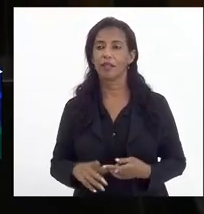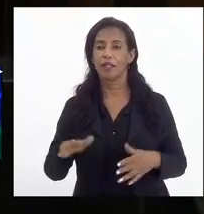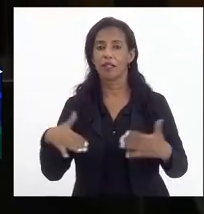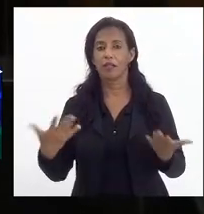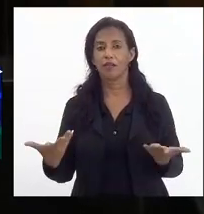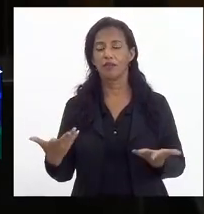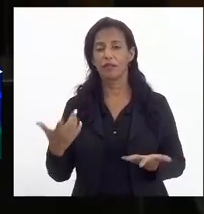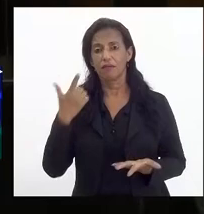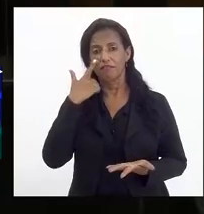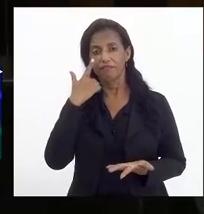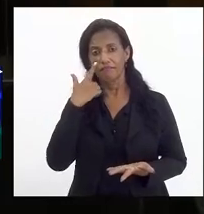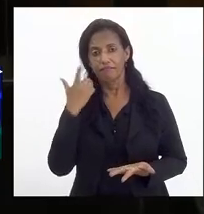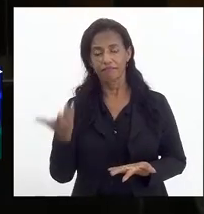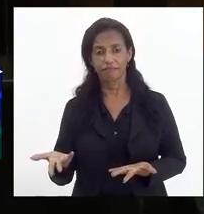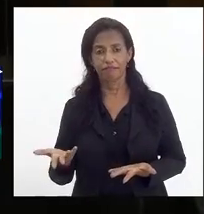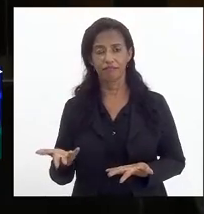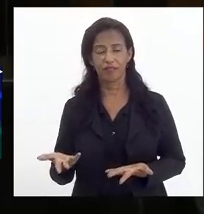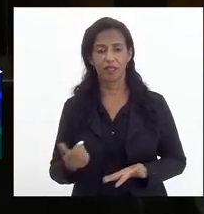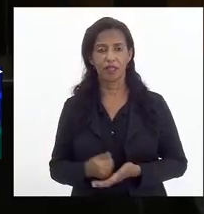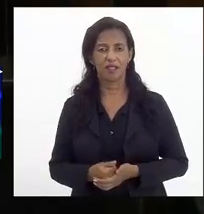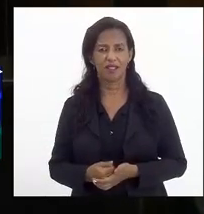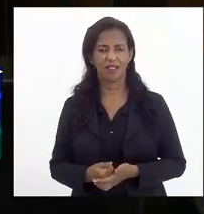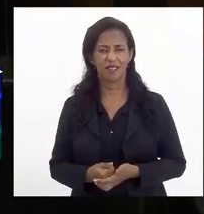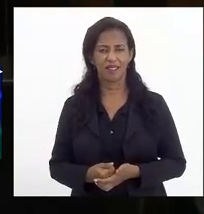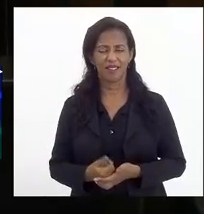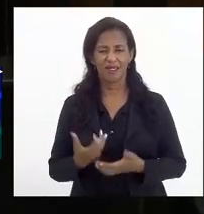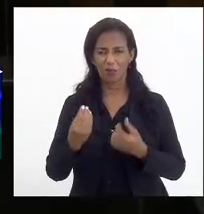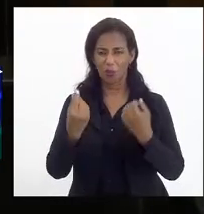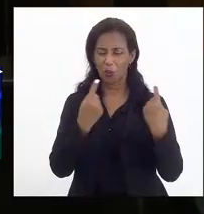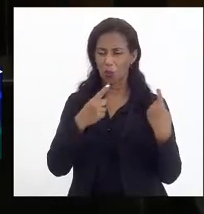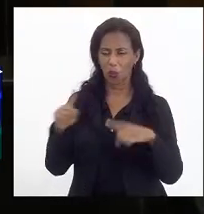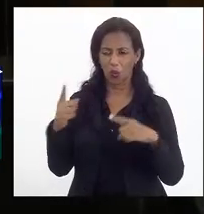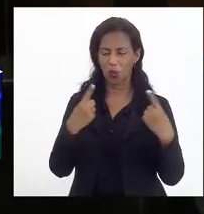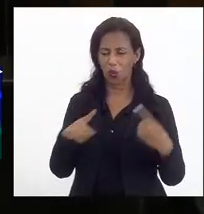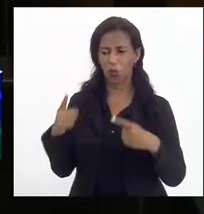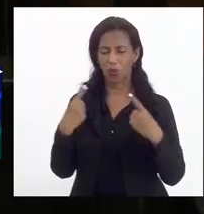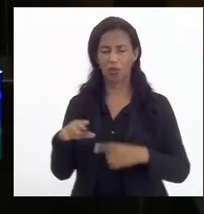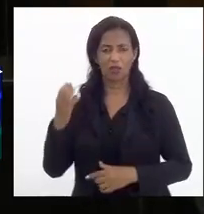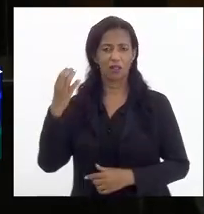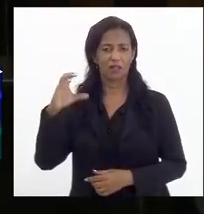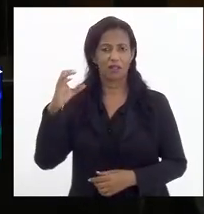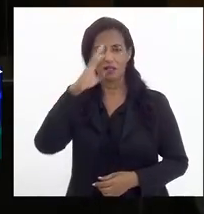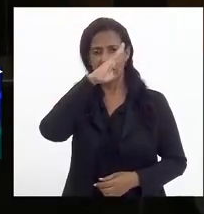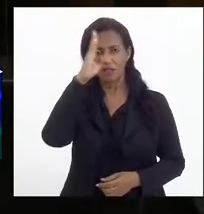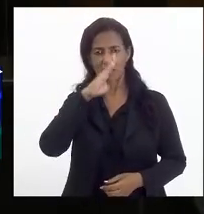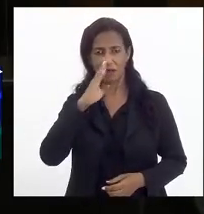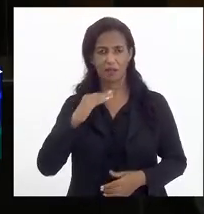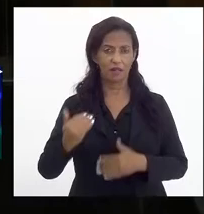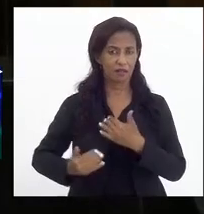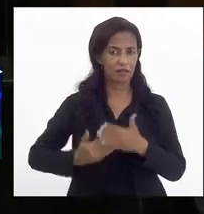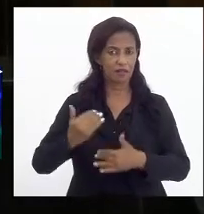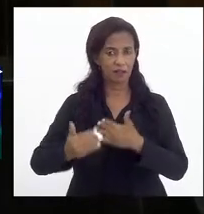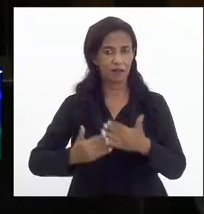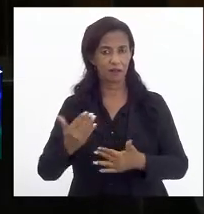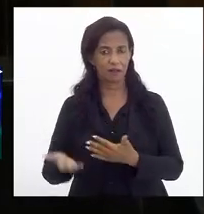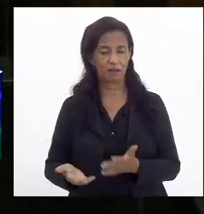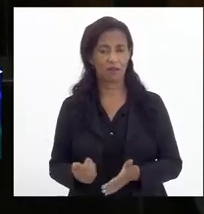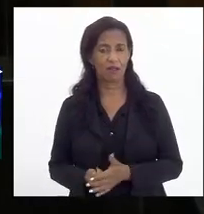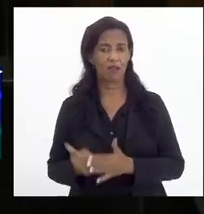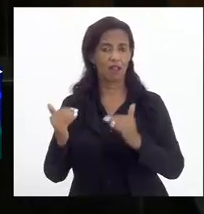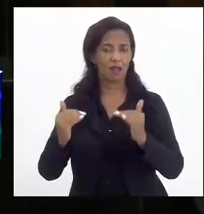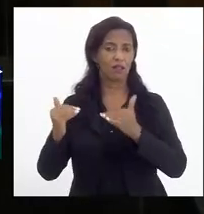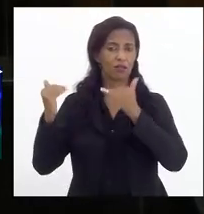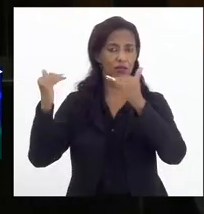consideram que isso é um grave ataque a ciência brasileira e intercorrência de padrões pau a